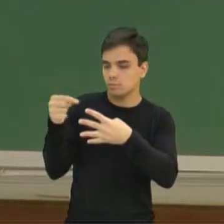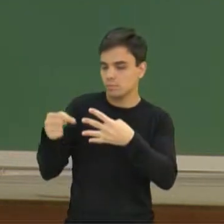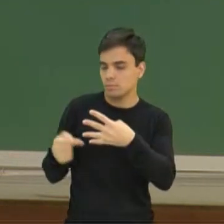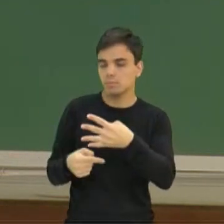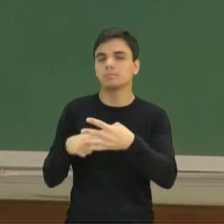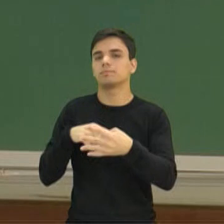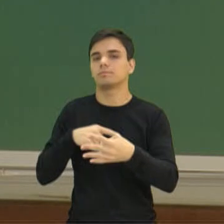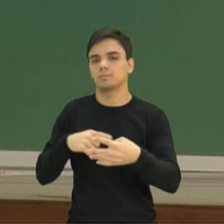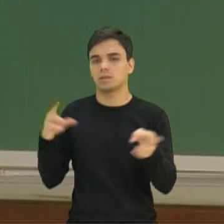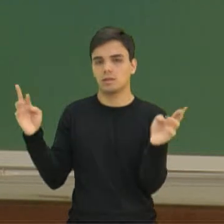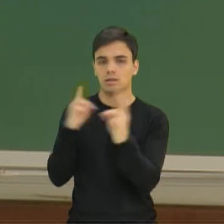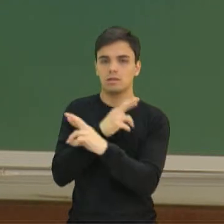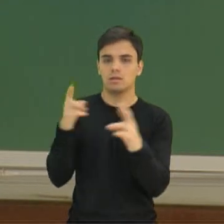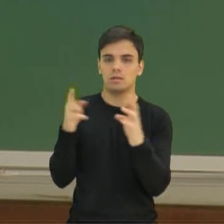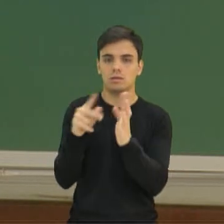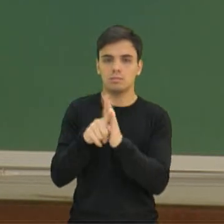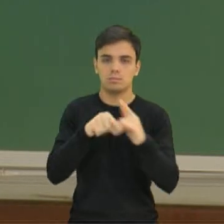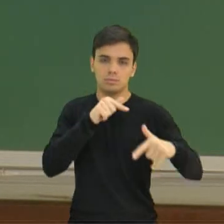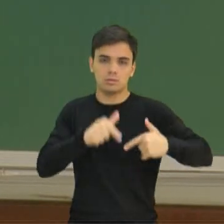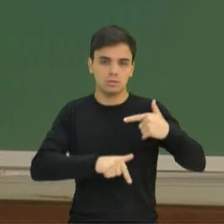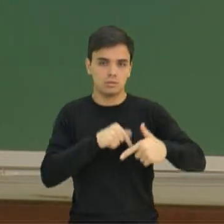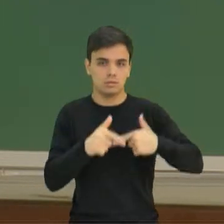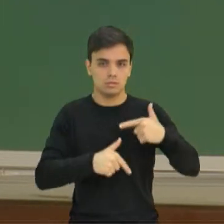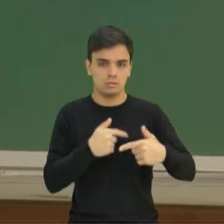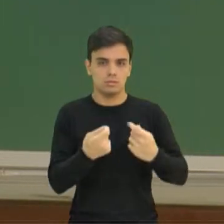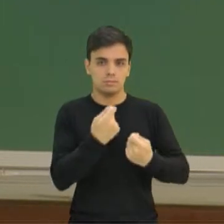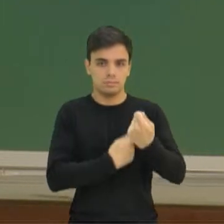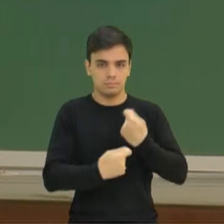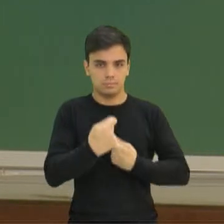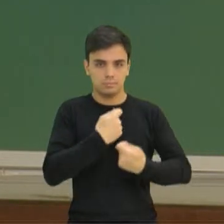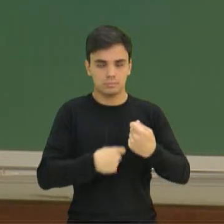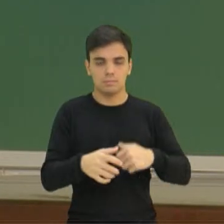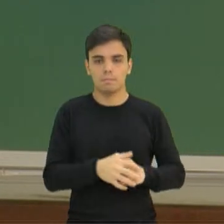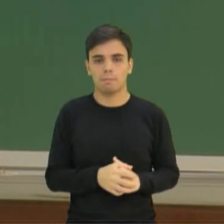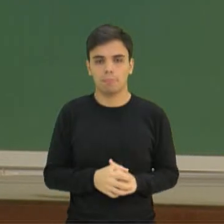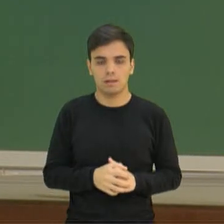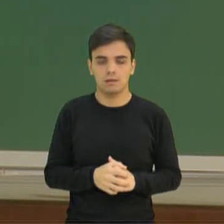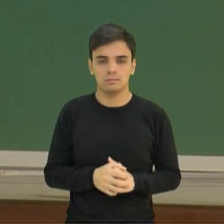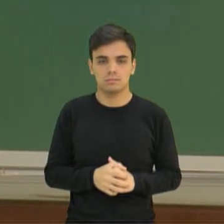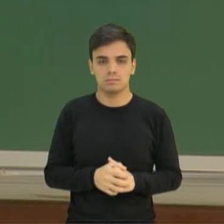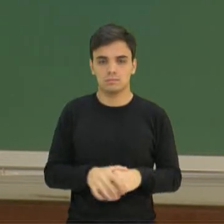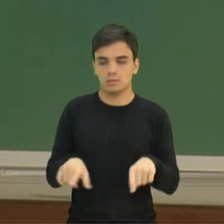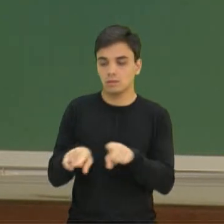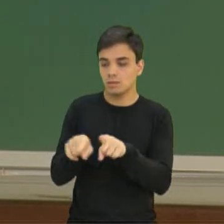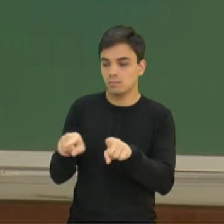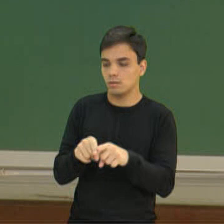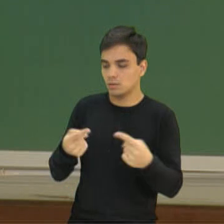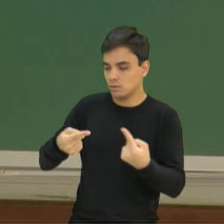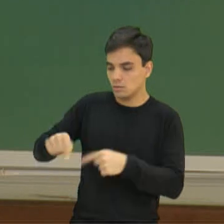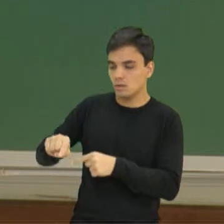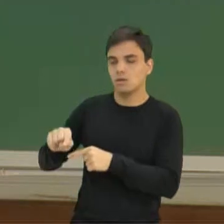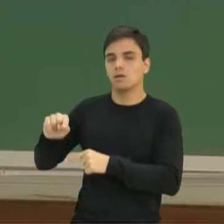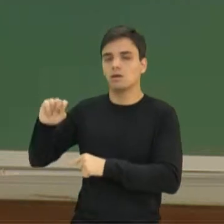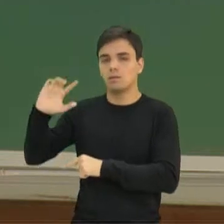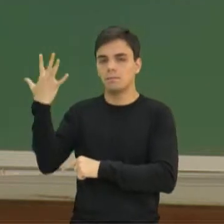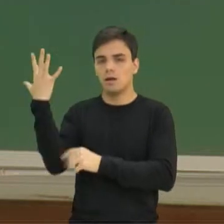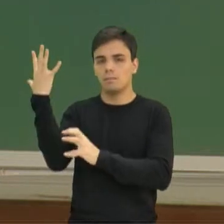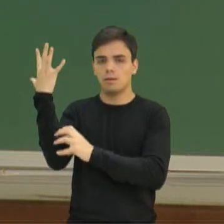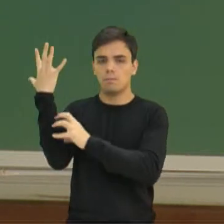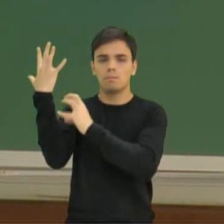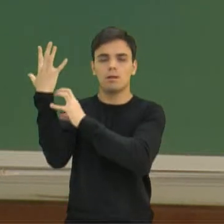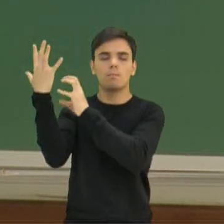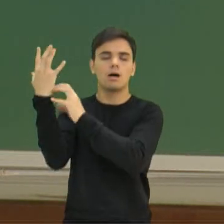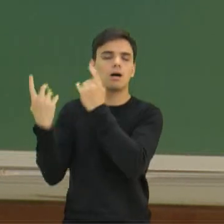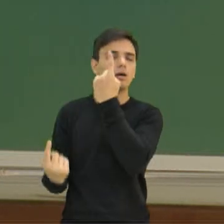de relacionar lá com as atividades econômicas, né? E os efeitos do desmatamento da caatinga são quais? O que nós vamos ter